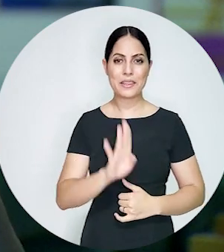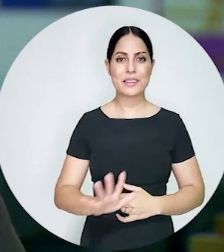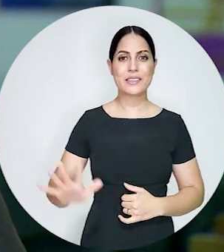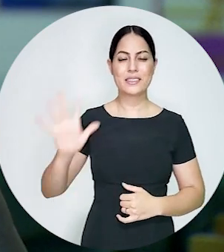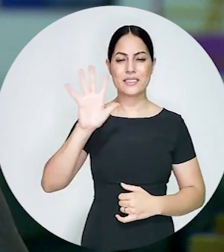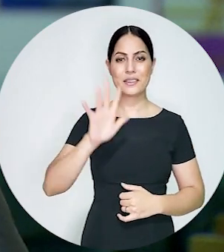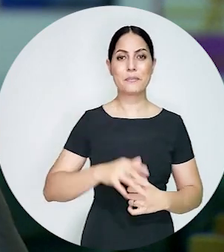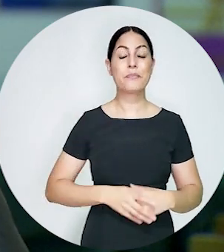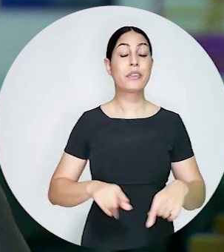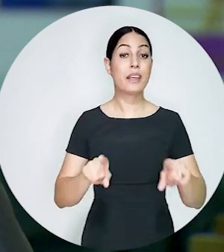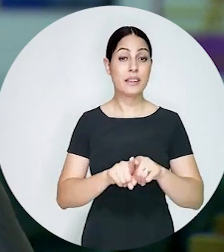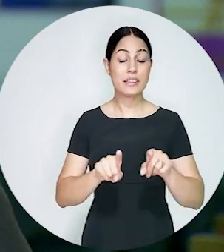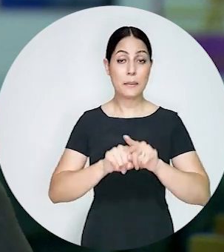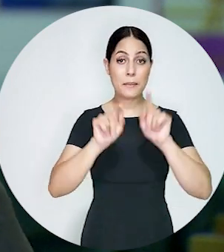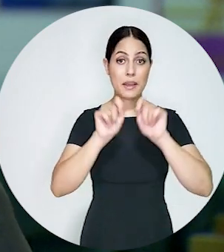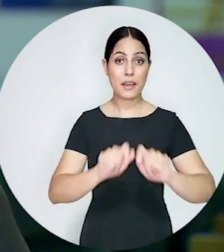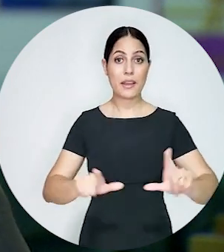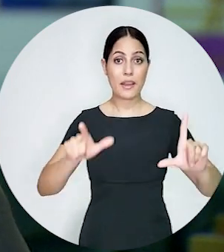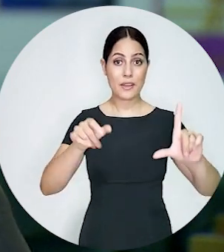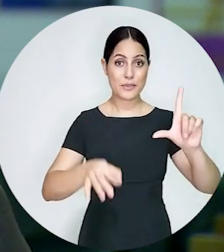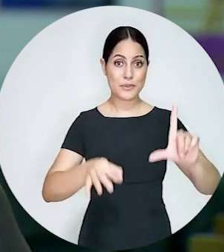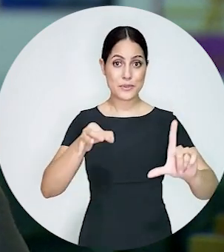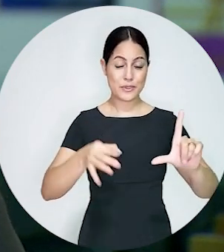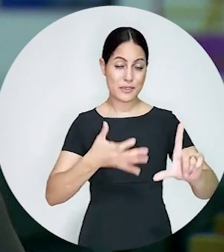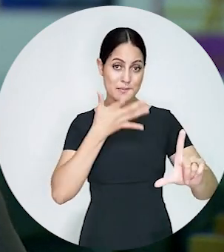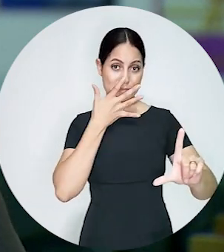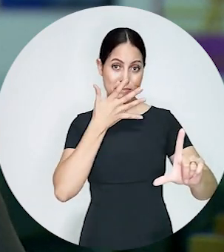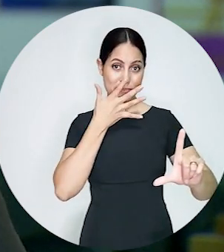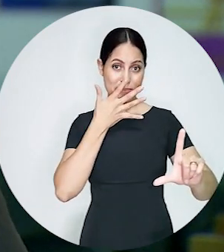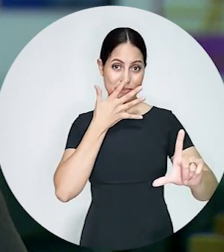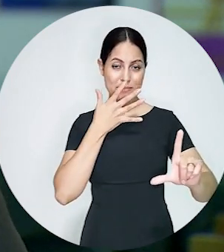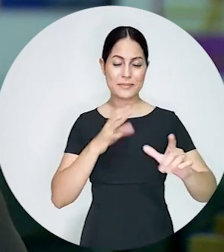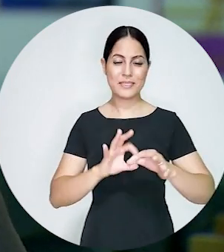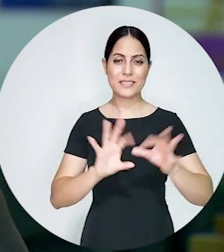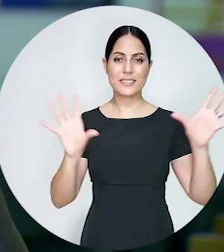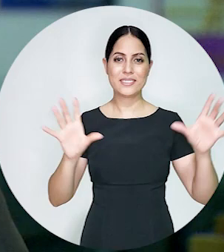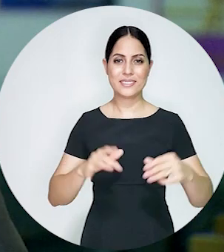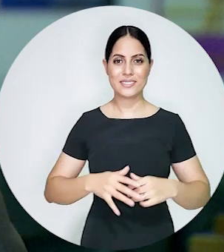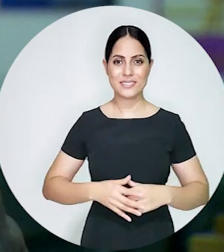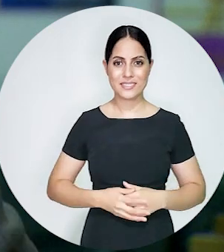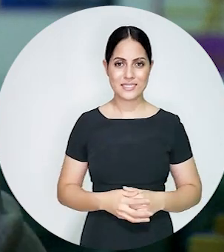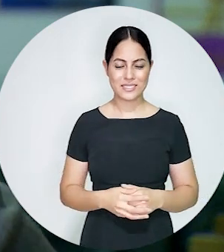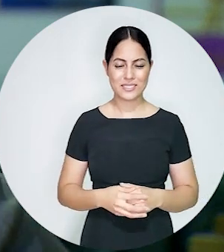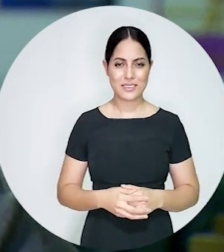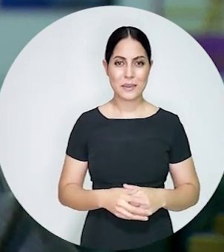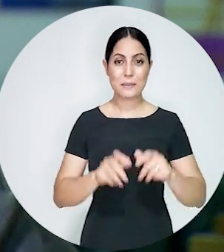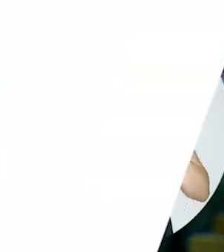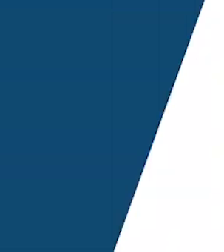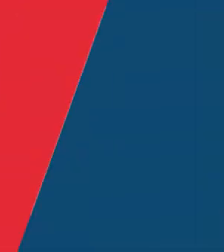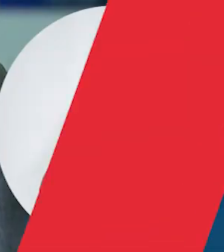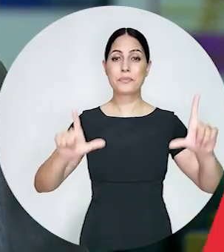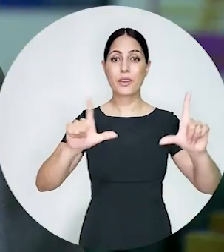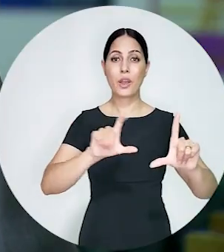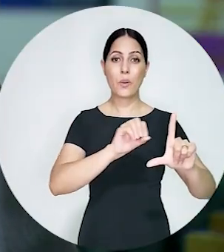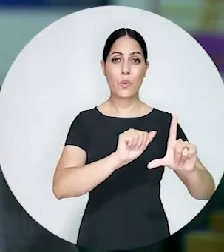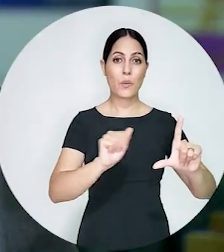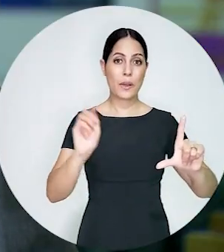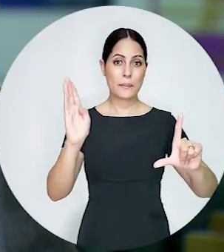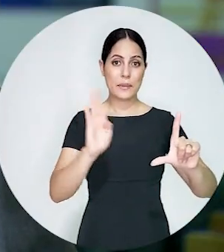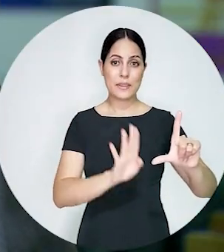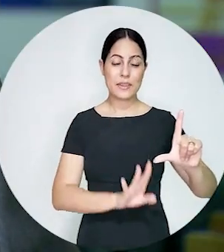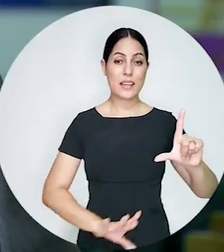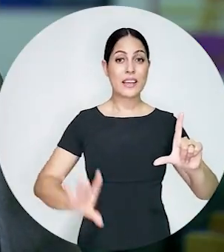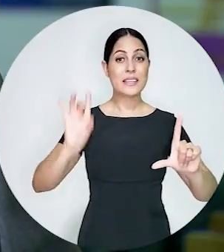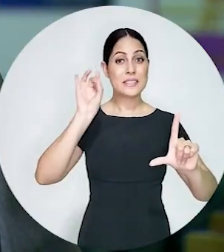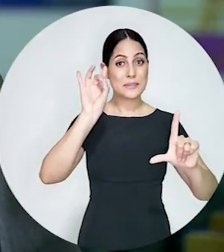da OAB Nacional ou na programação da TV Justiça. Não deixe de assistir. Este